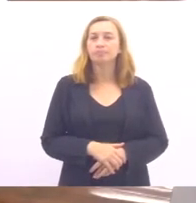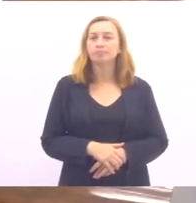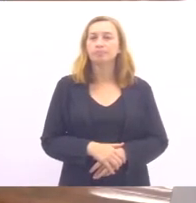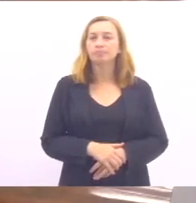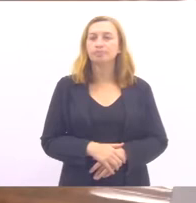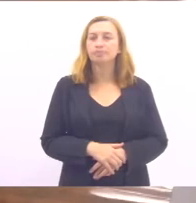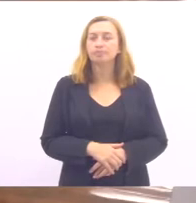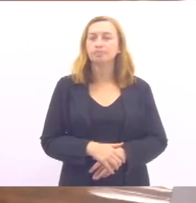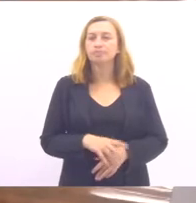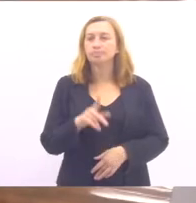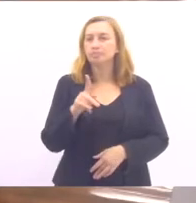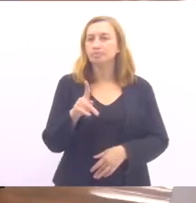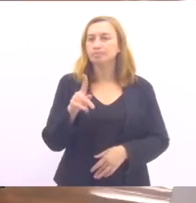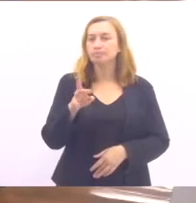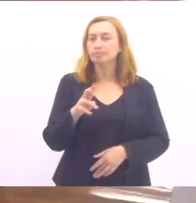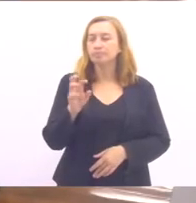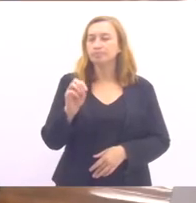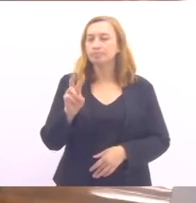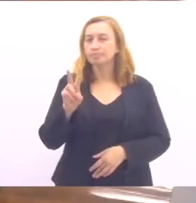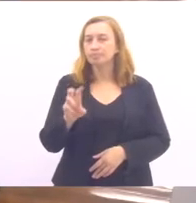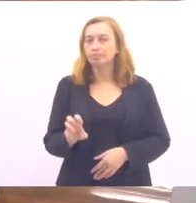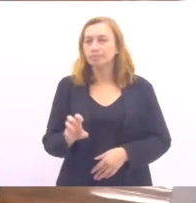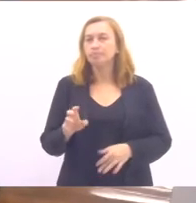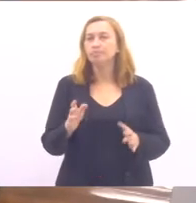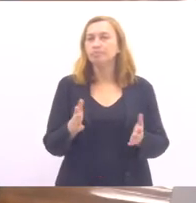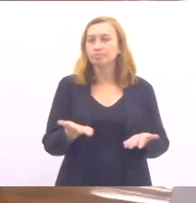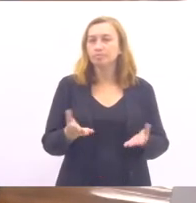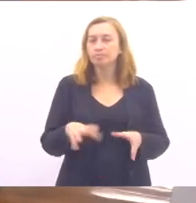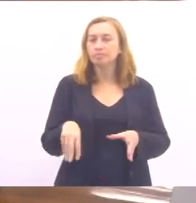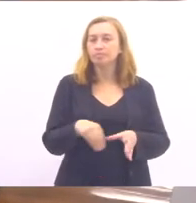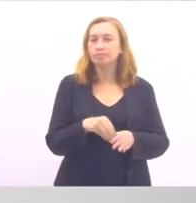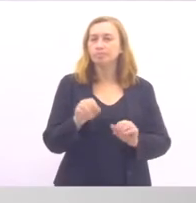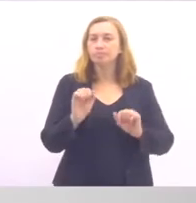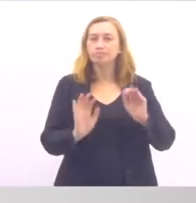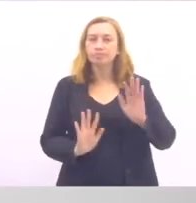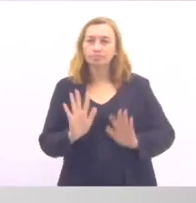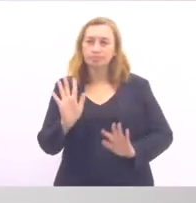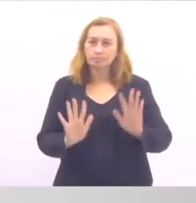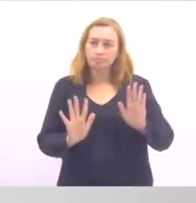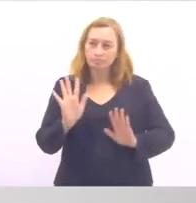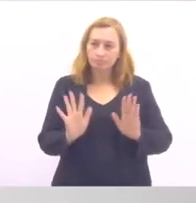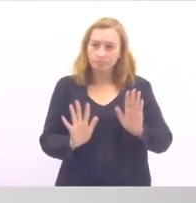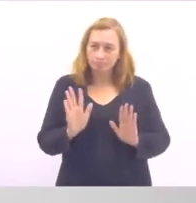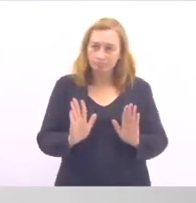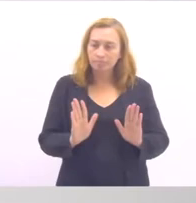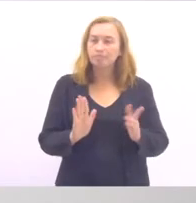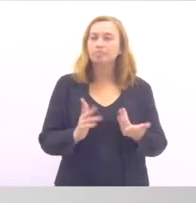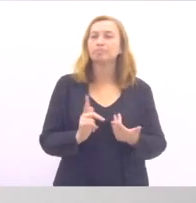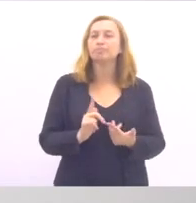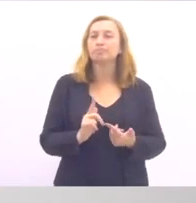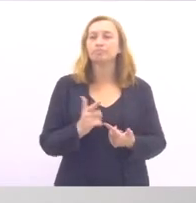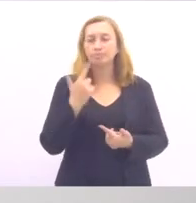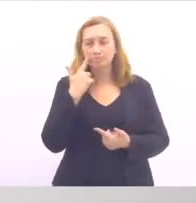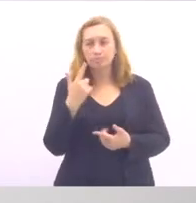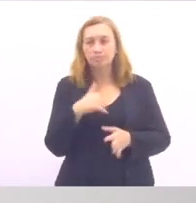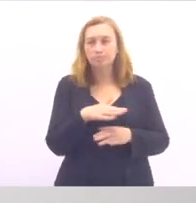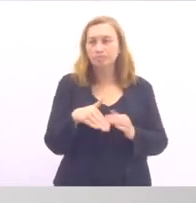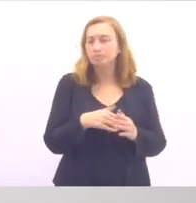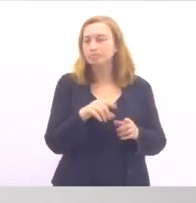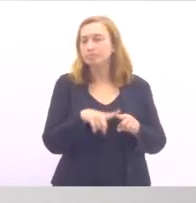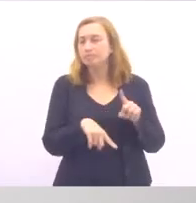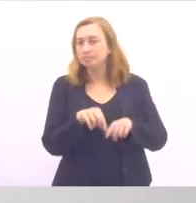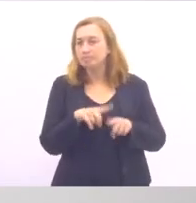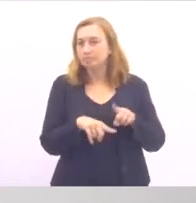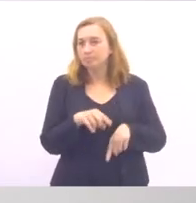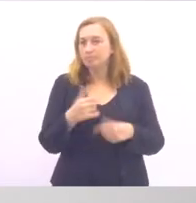o PROV também está no setor de licitação, né? A gente fez um levantamento de todo o material que